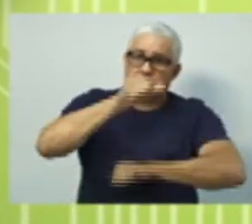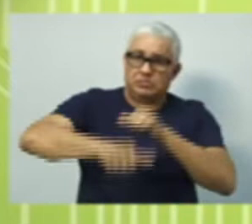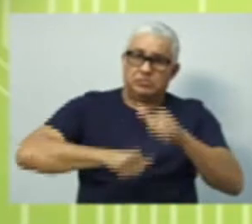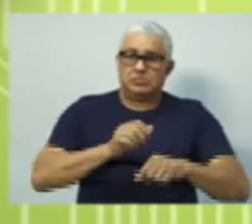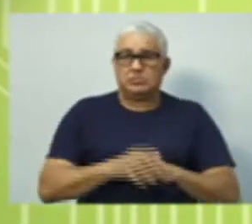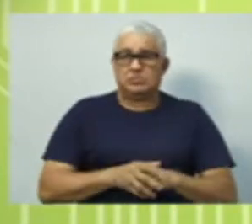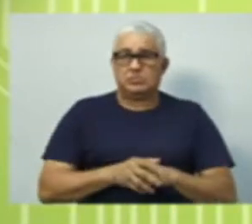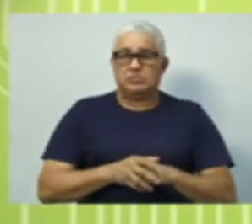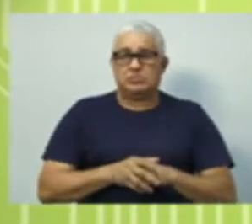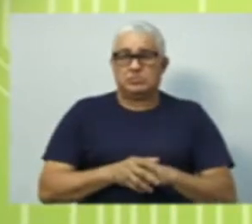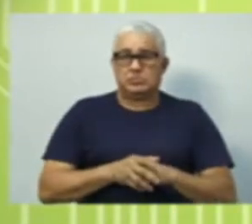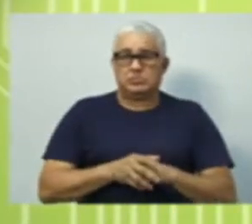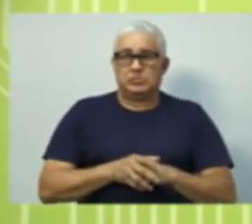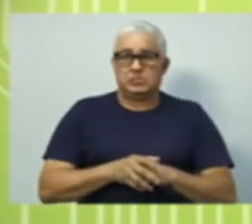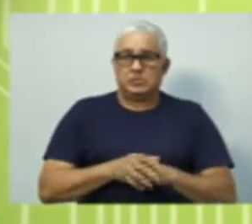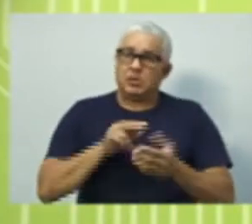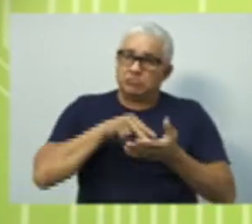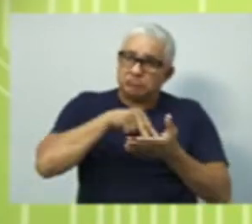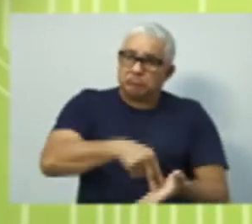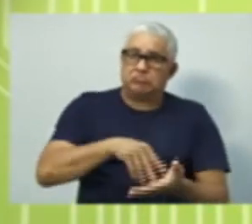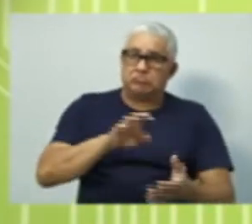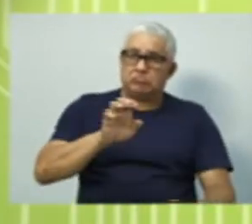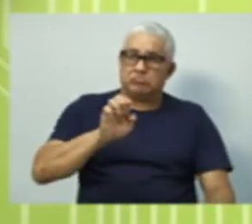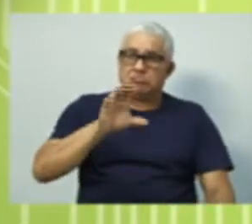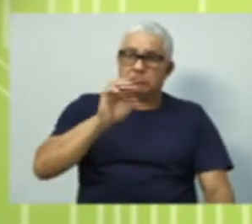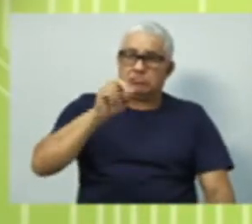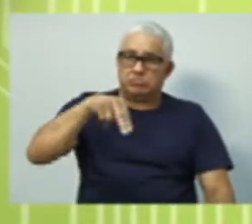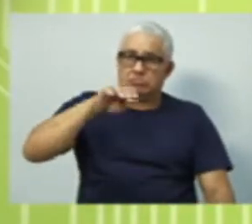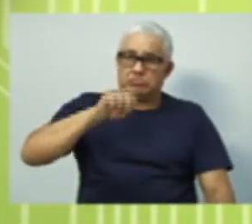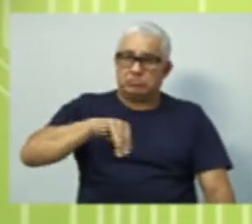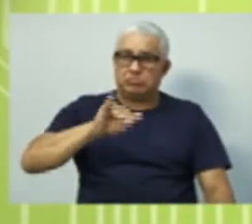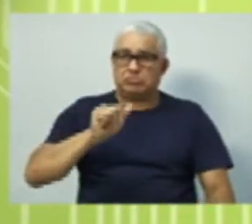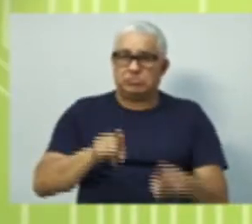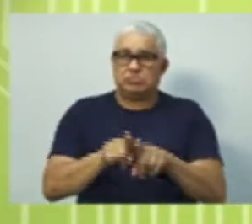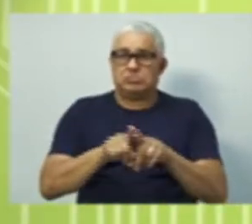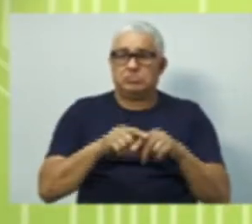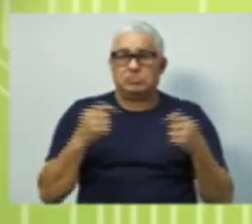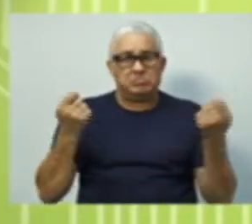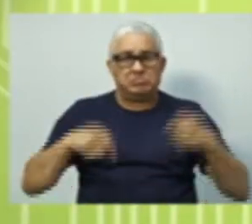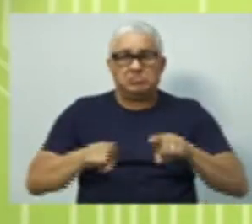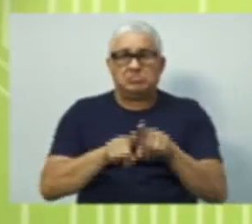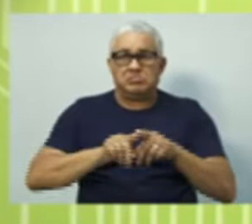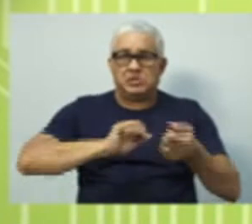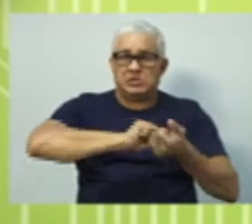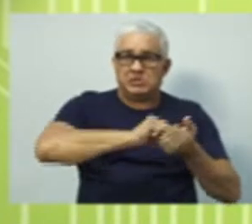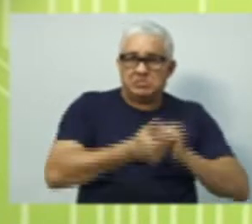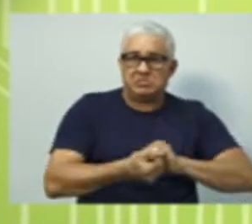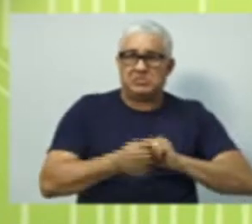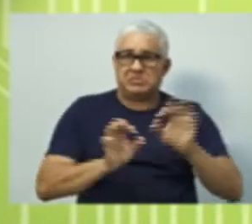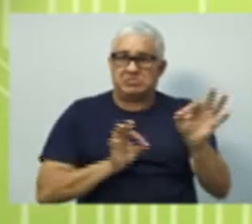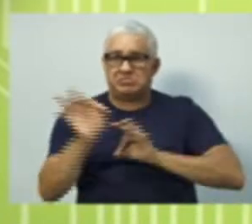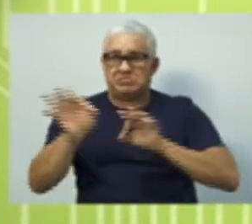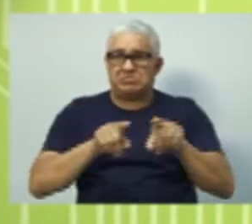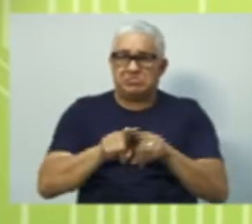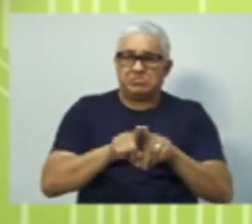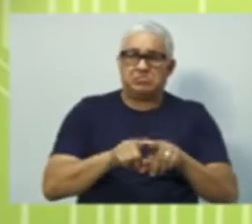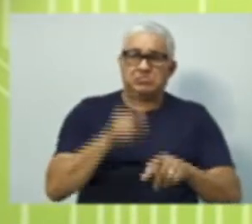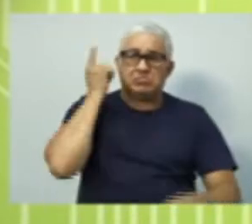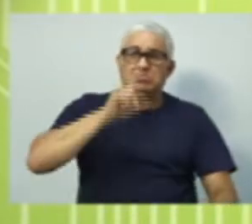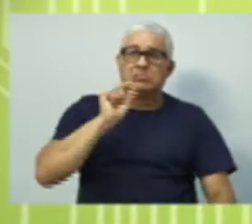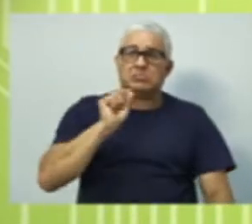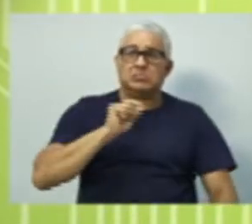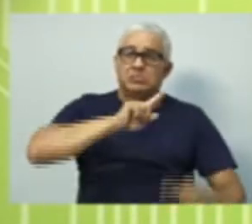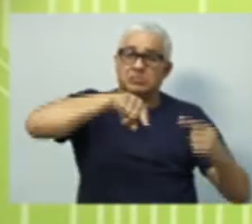estabilizada, não teria tanta necessidade de flexibilidade, nem se colocar à disposição para estar se ajeitando, se arrumando o orçamento, para se alcance o quê?